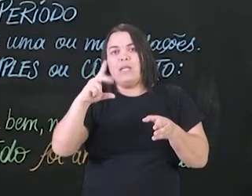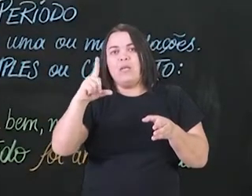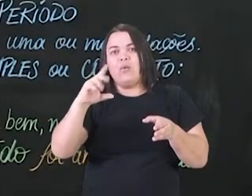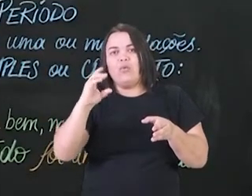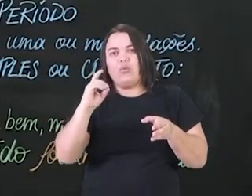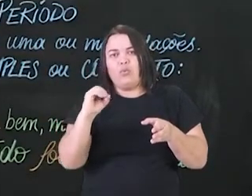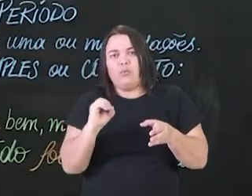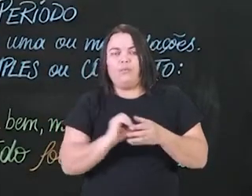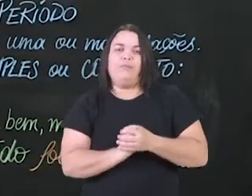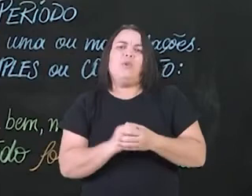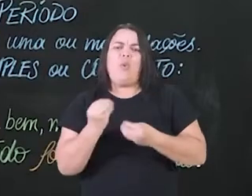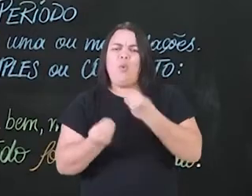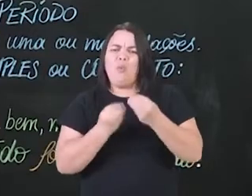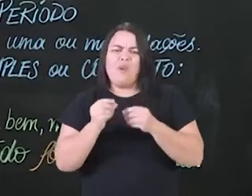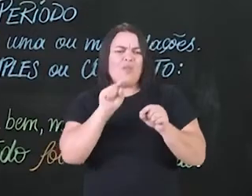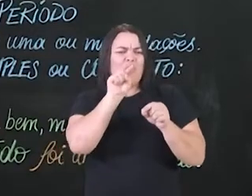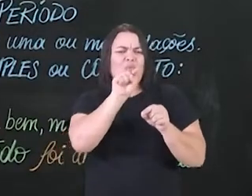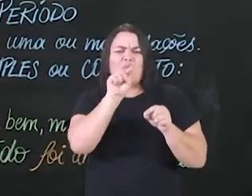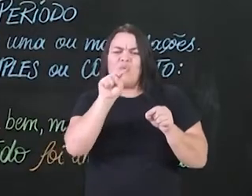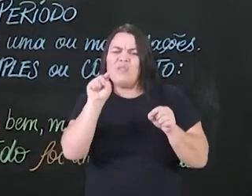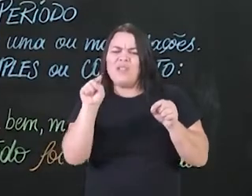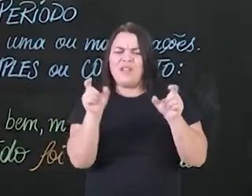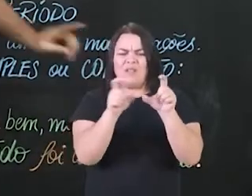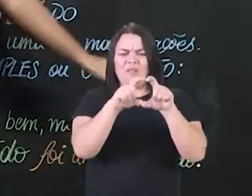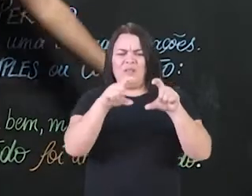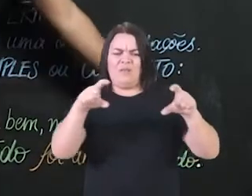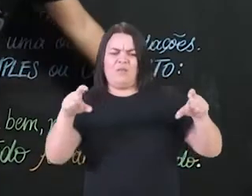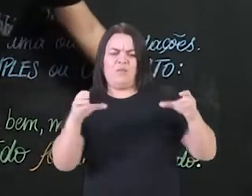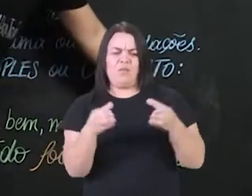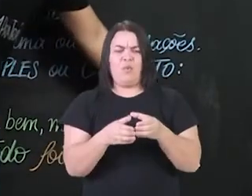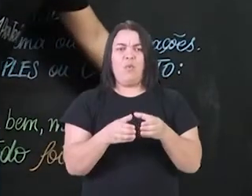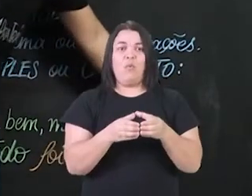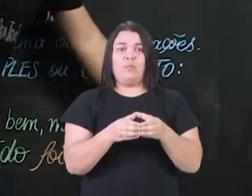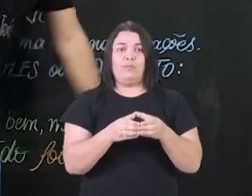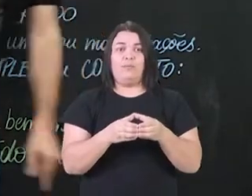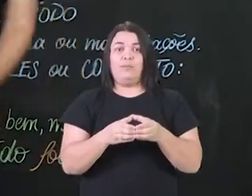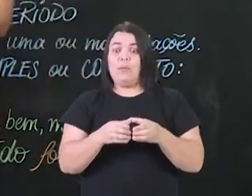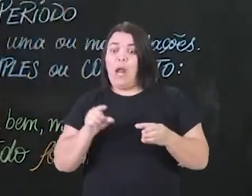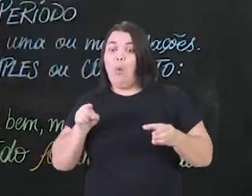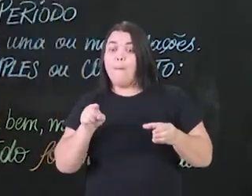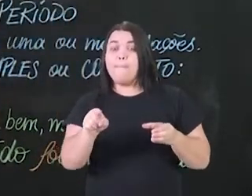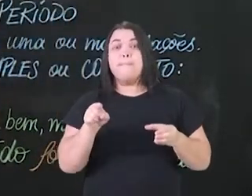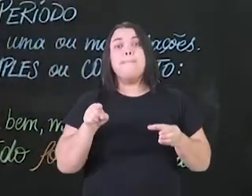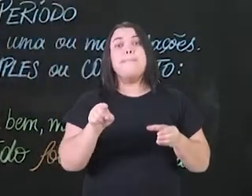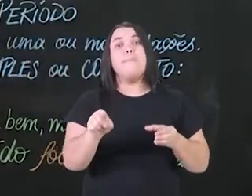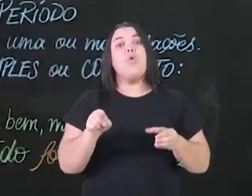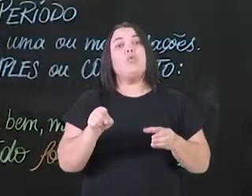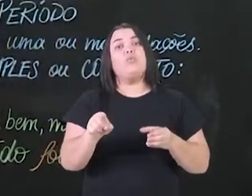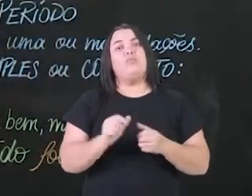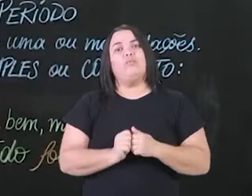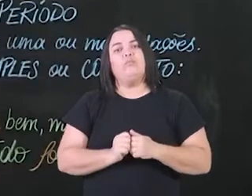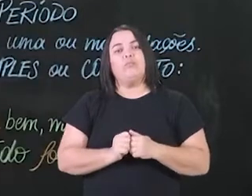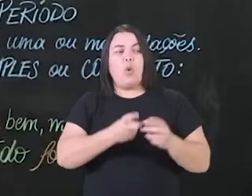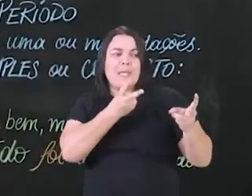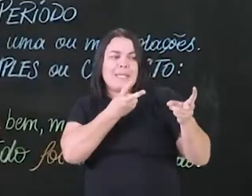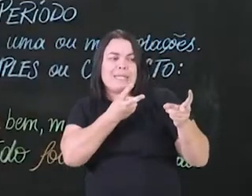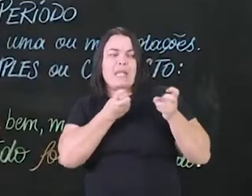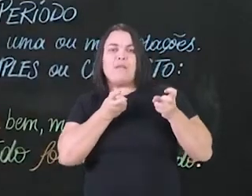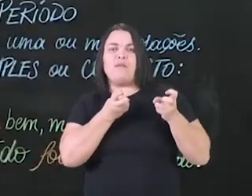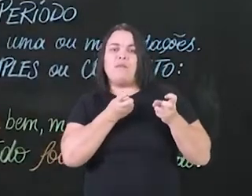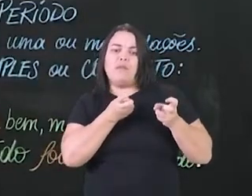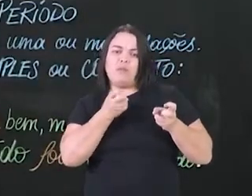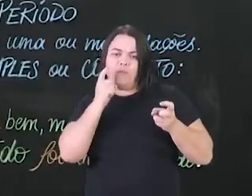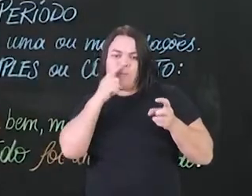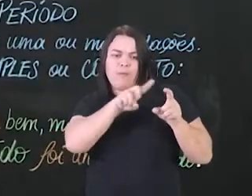período, ele é marcado, ele é estudado a partir da finalização sinalizada pelo ponto. Quando eu dou